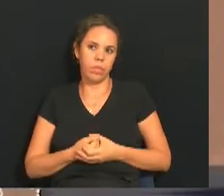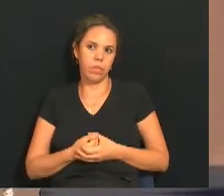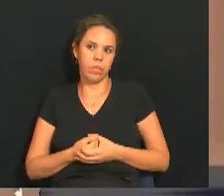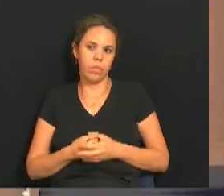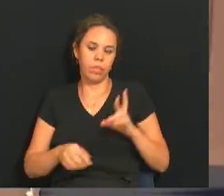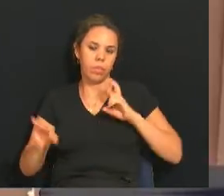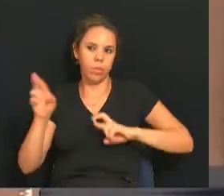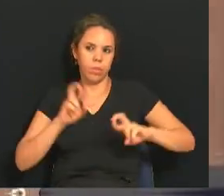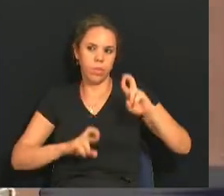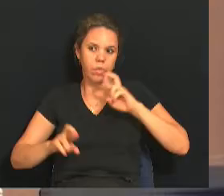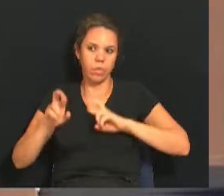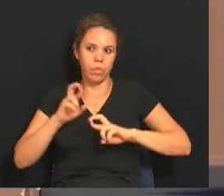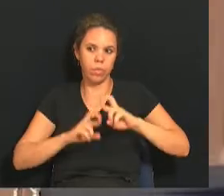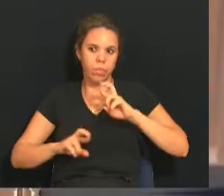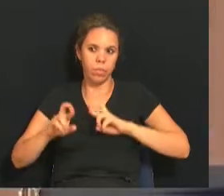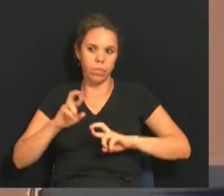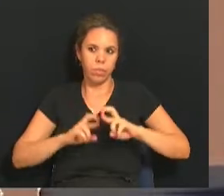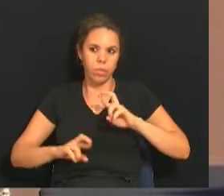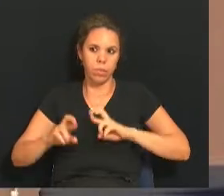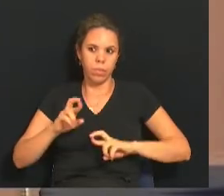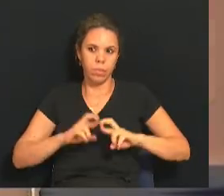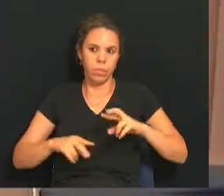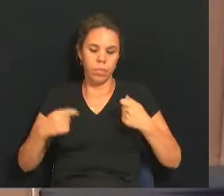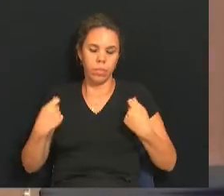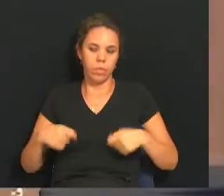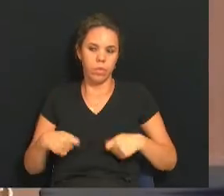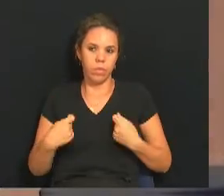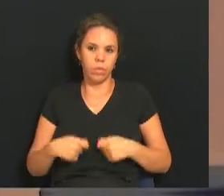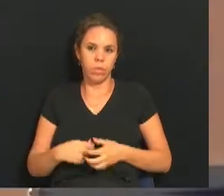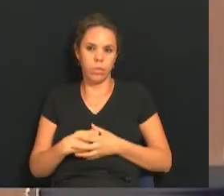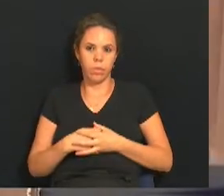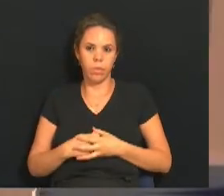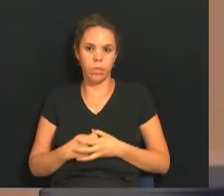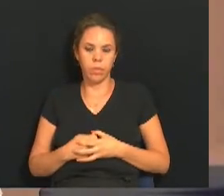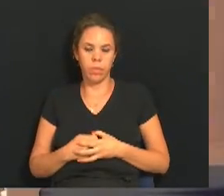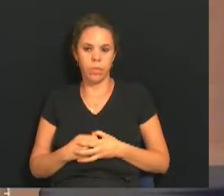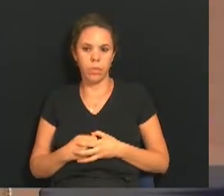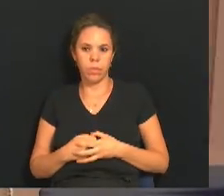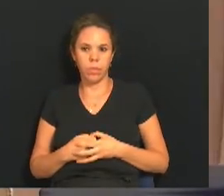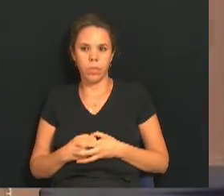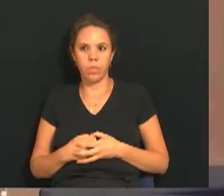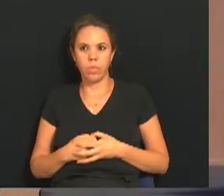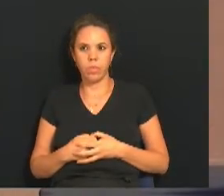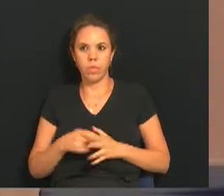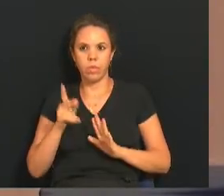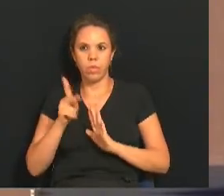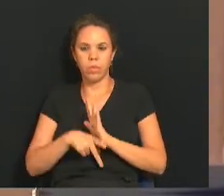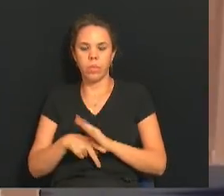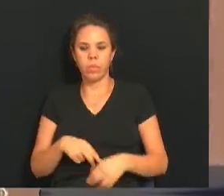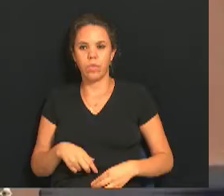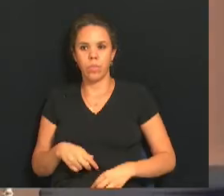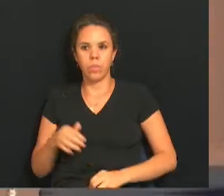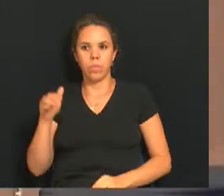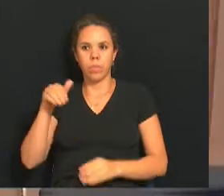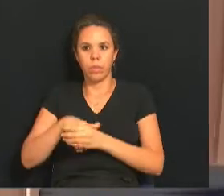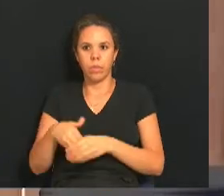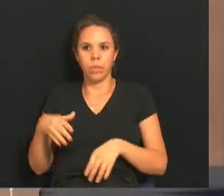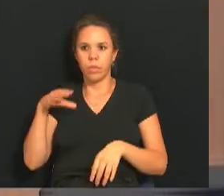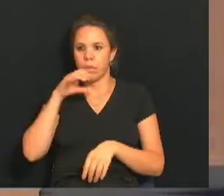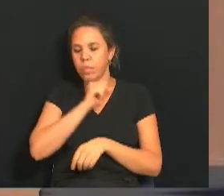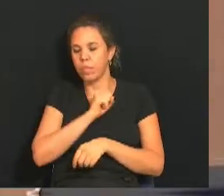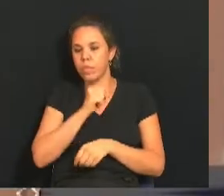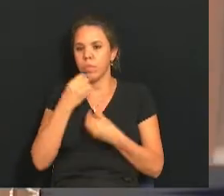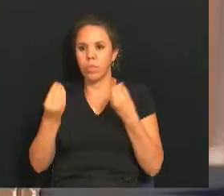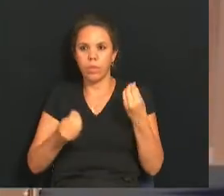verificar tanto a necessidade ou não desse projeto ser votado quanto antes, como